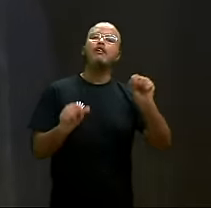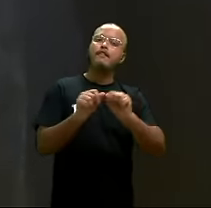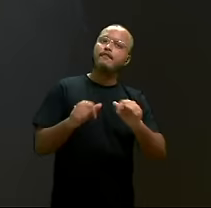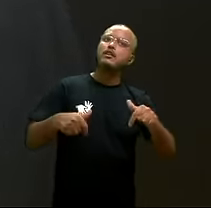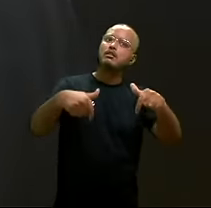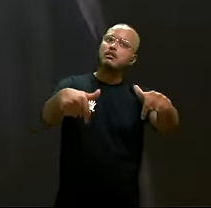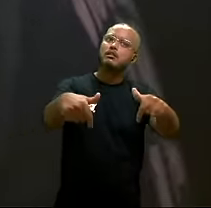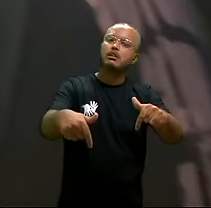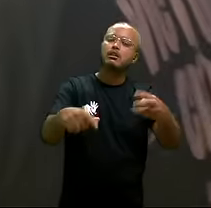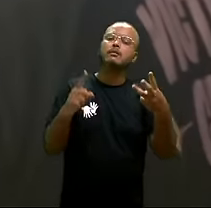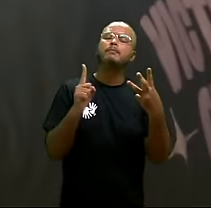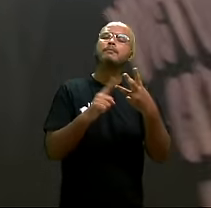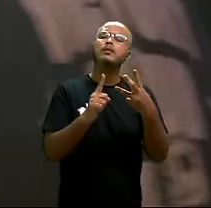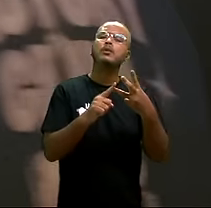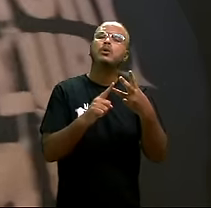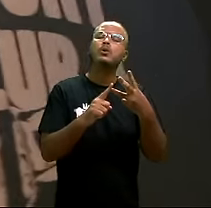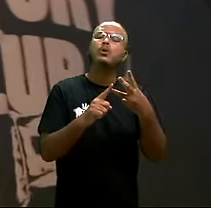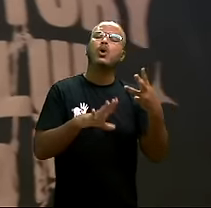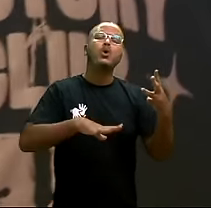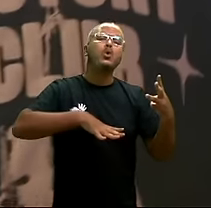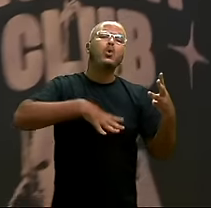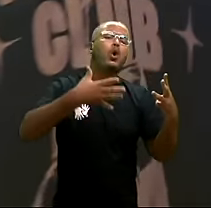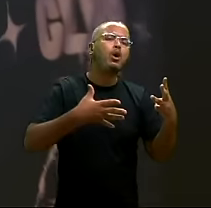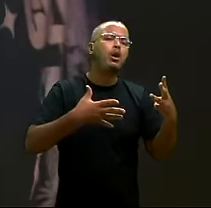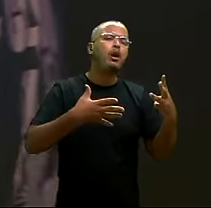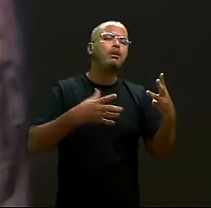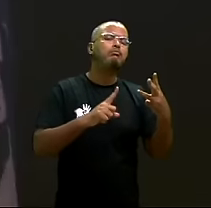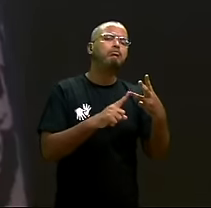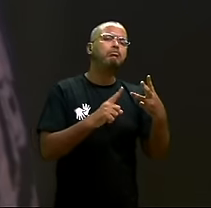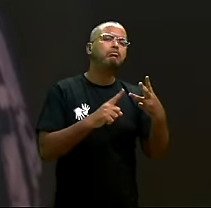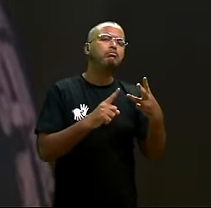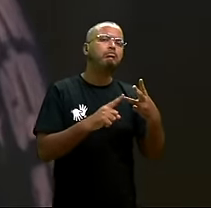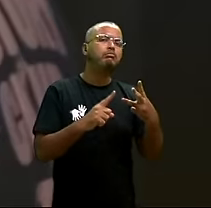Qual o próximo? Coragem para? Terceiro,